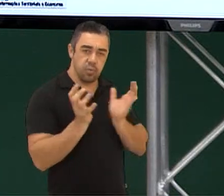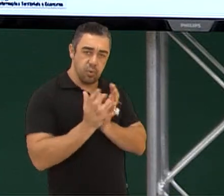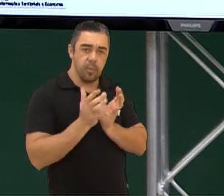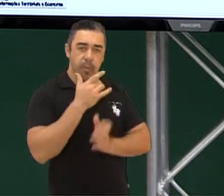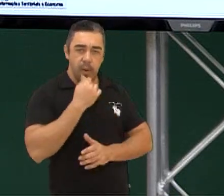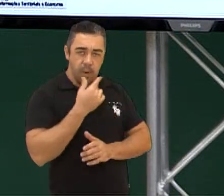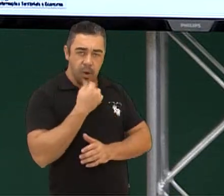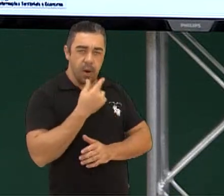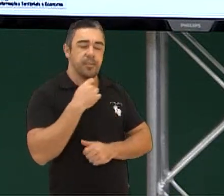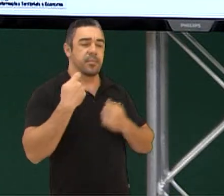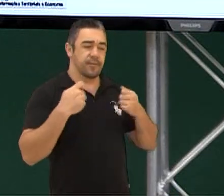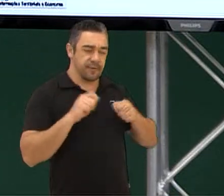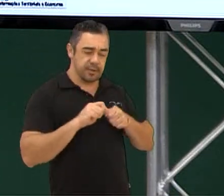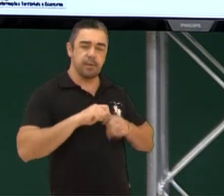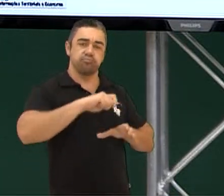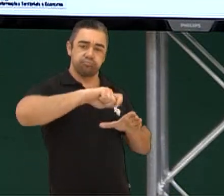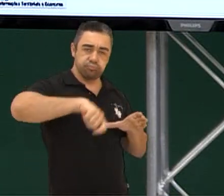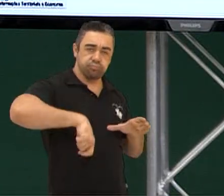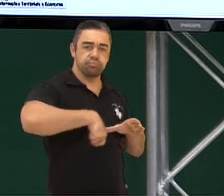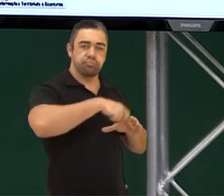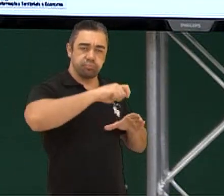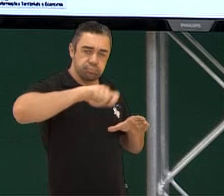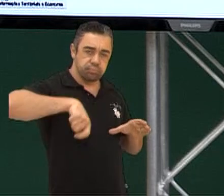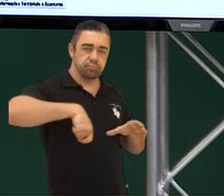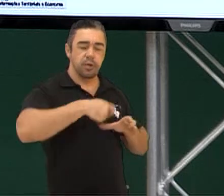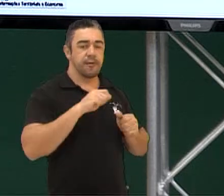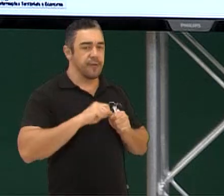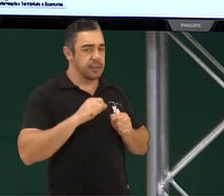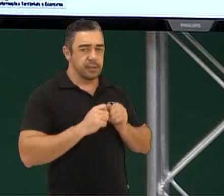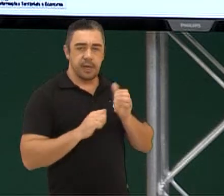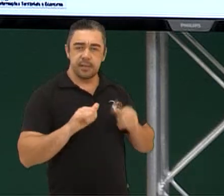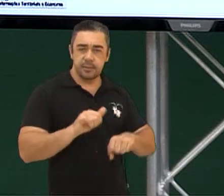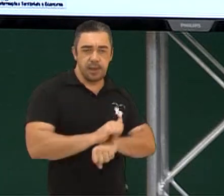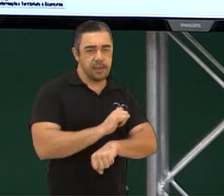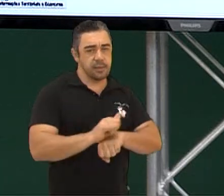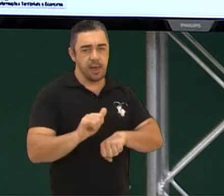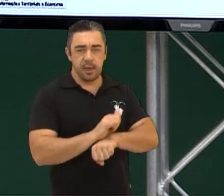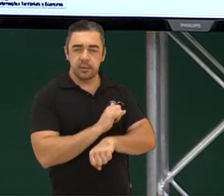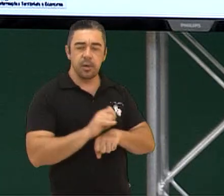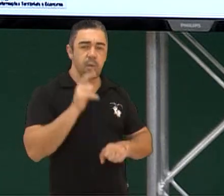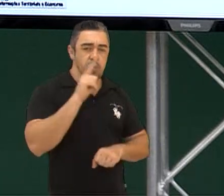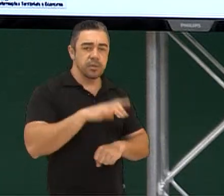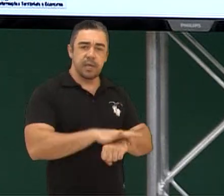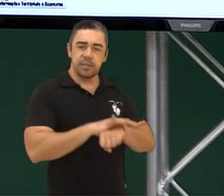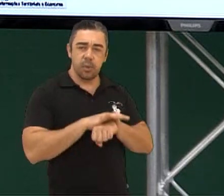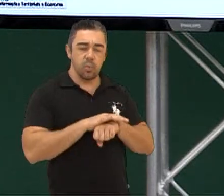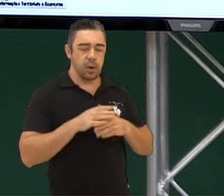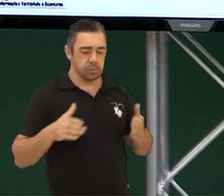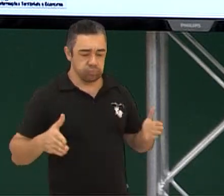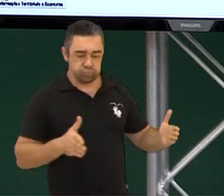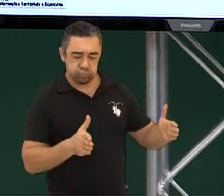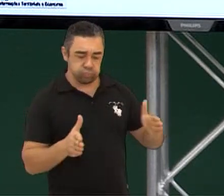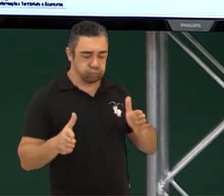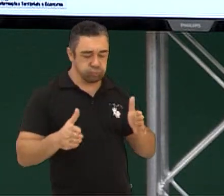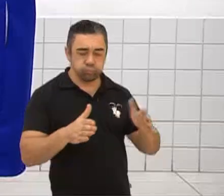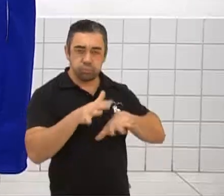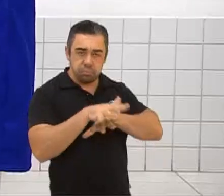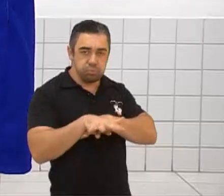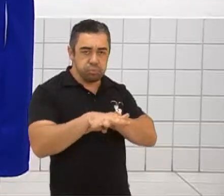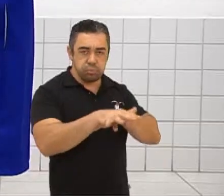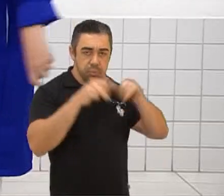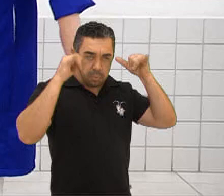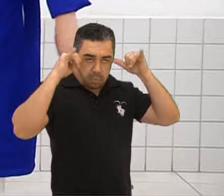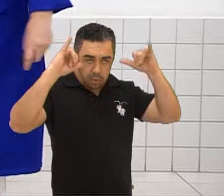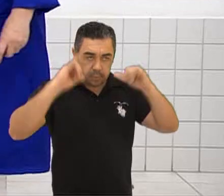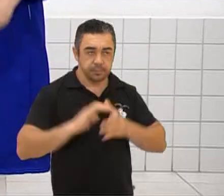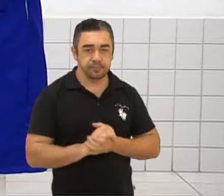próprio alimento, né? Tinham que exatamente ali criando, né, formas de levar, né, com segurança também todo o rebanho até lá.